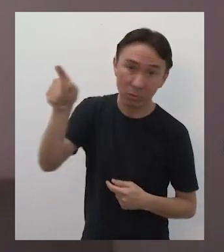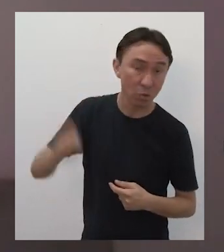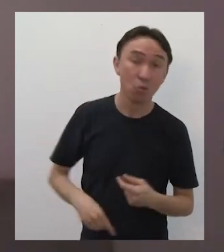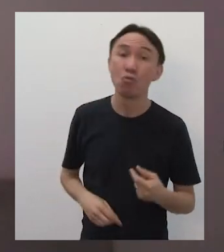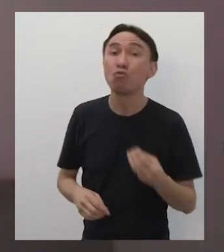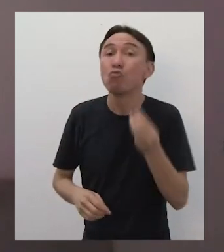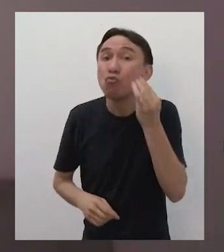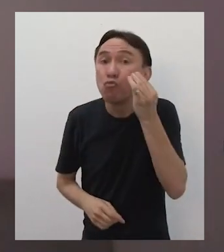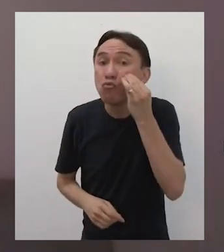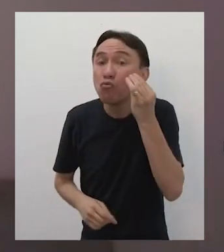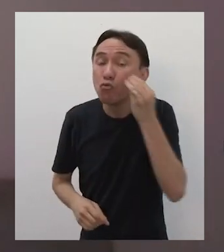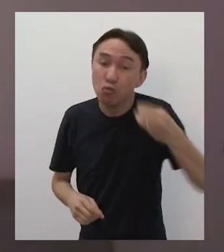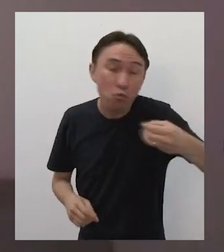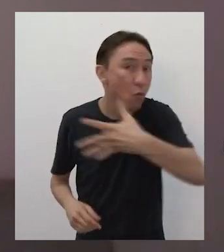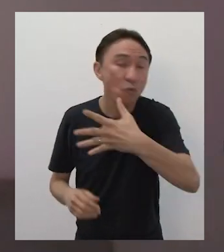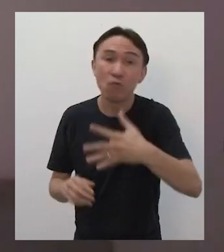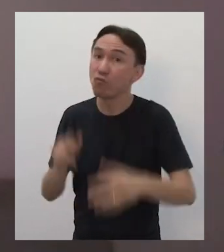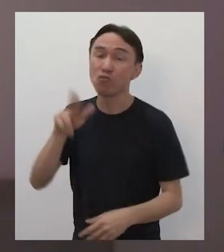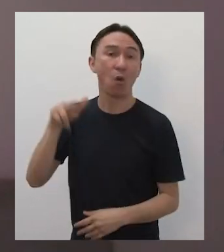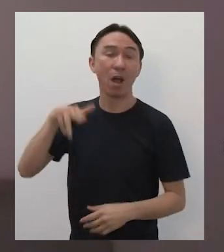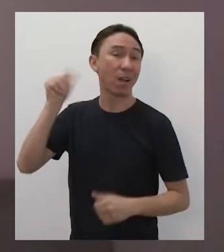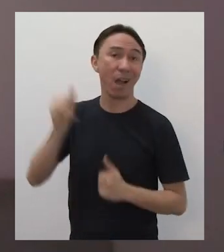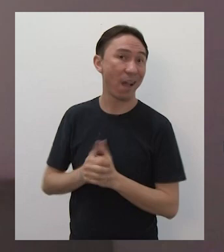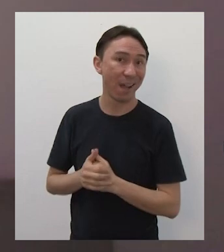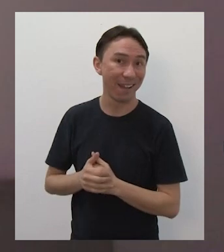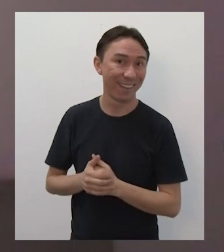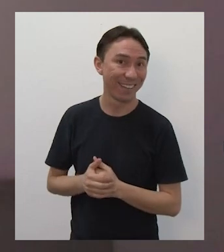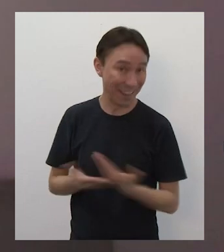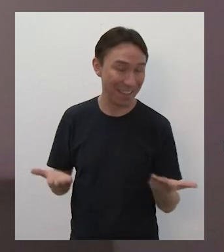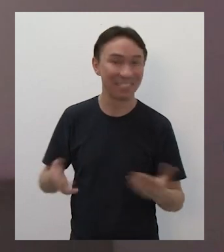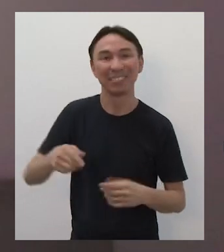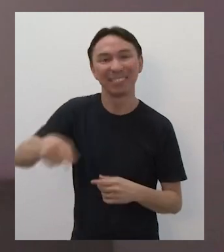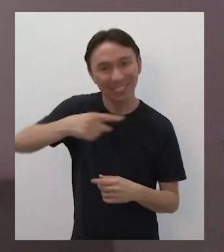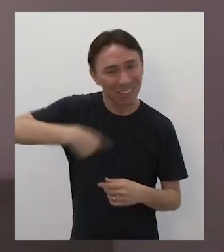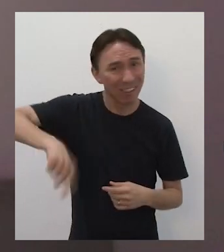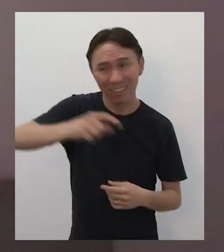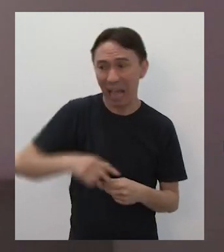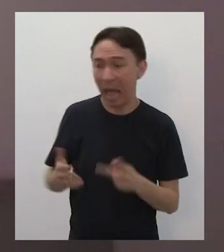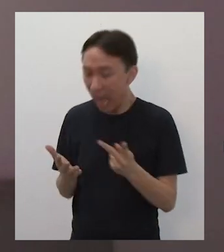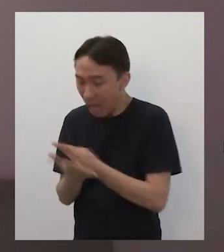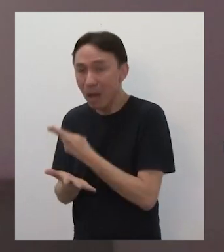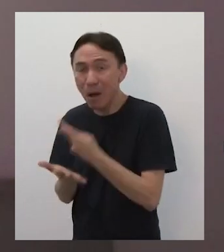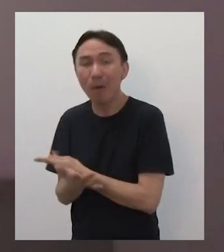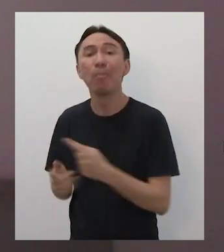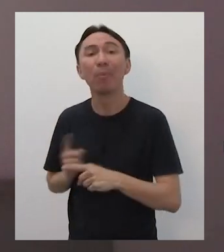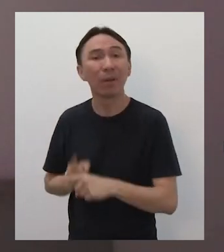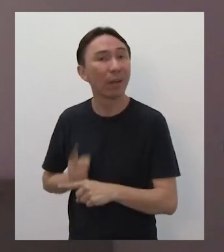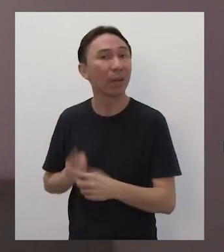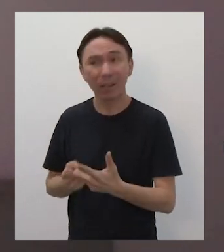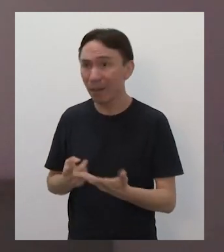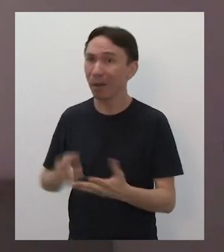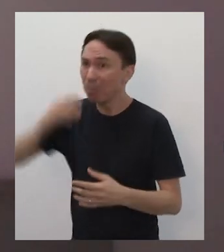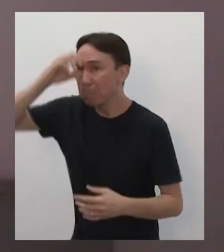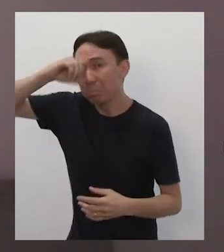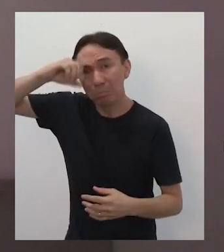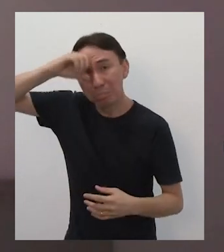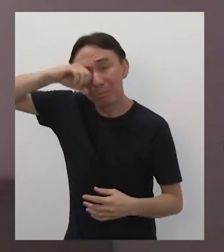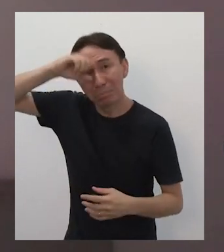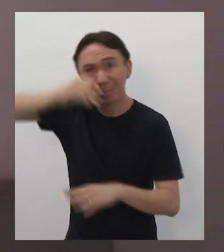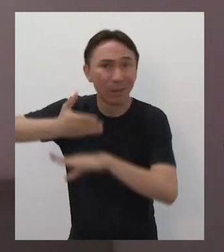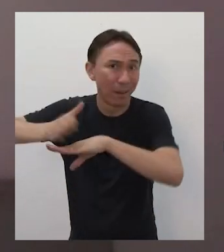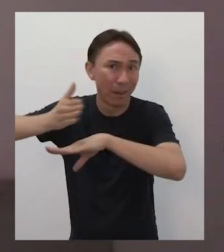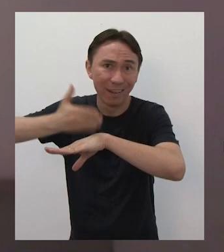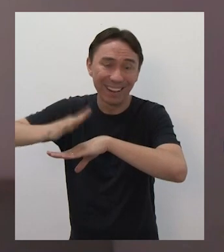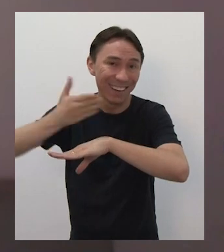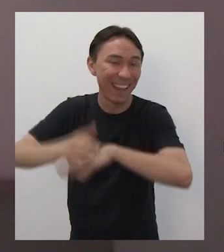Então, a gente erra para poder chegar mais longe, né? Para aprender mesmo. E outra que ele